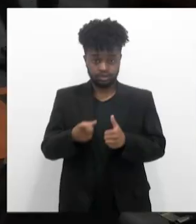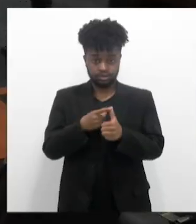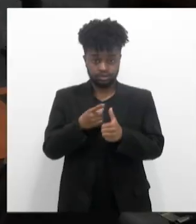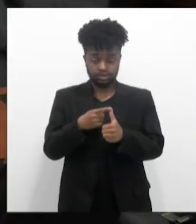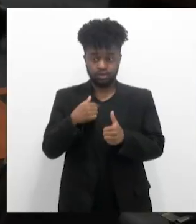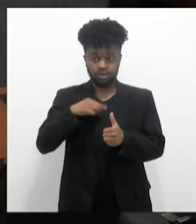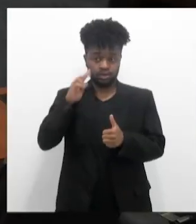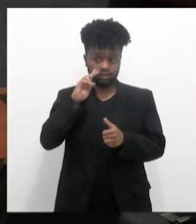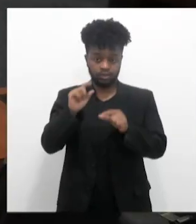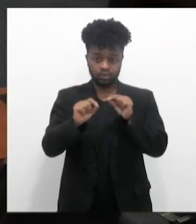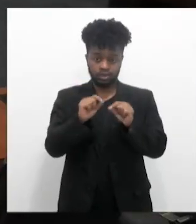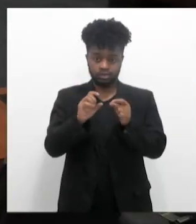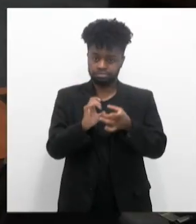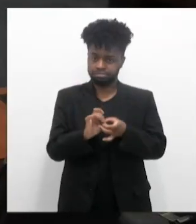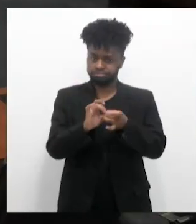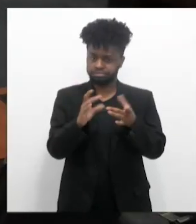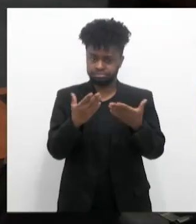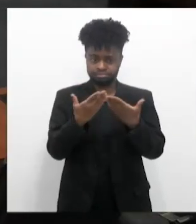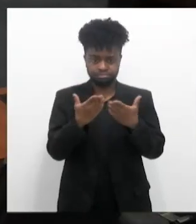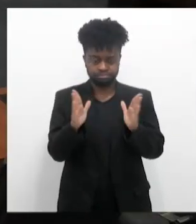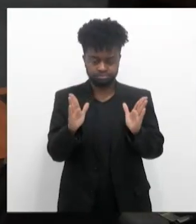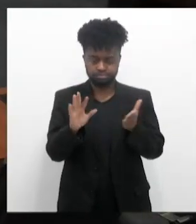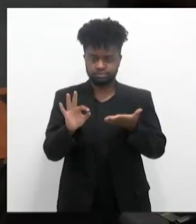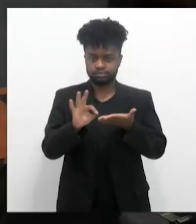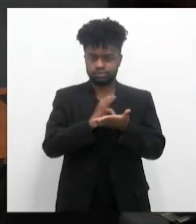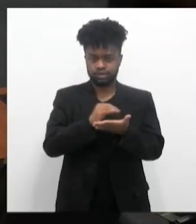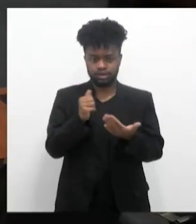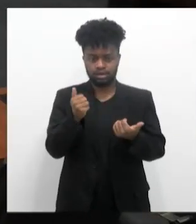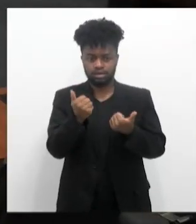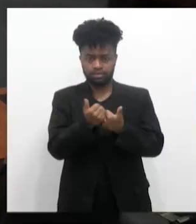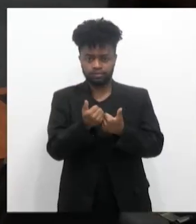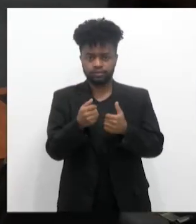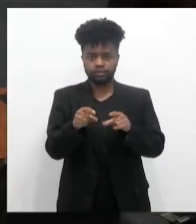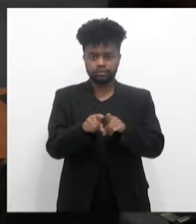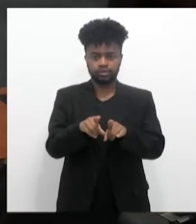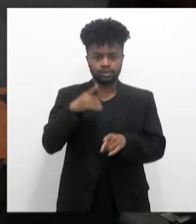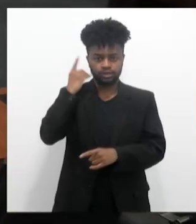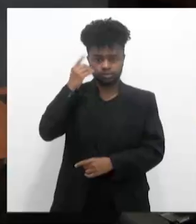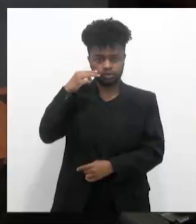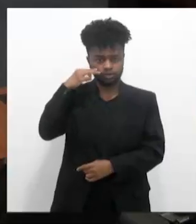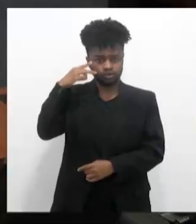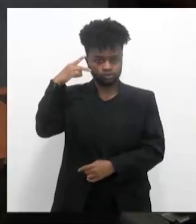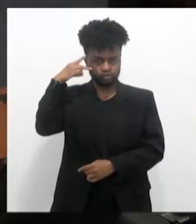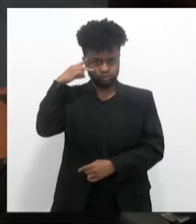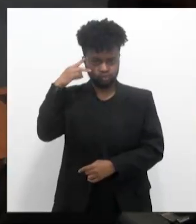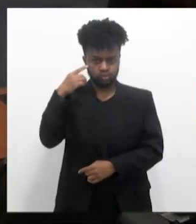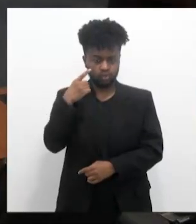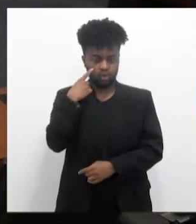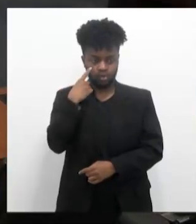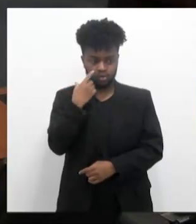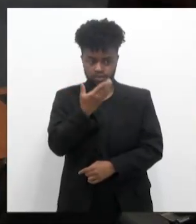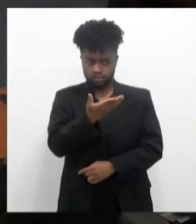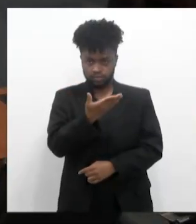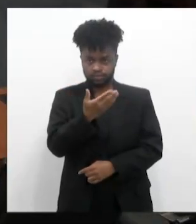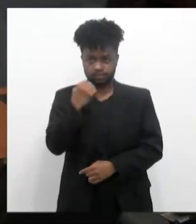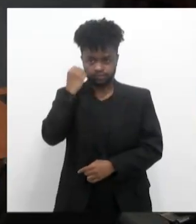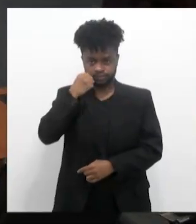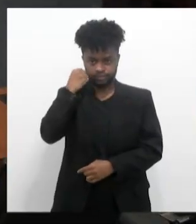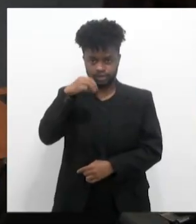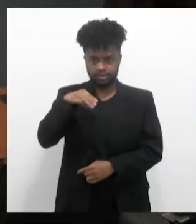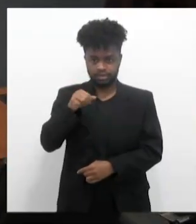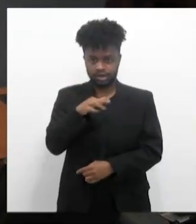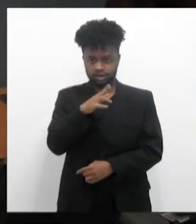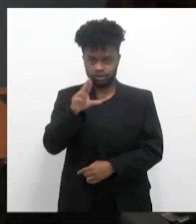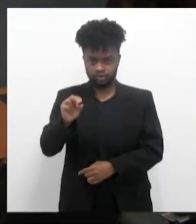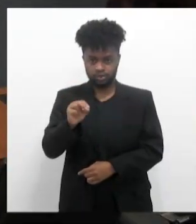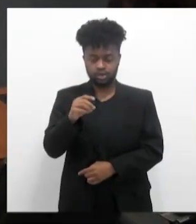que está aberta a coautoria, e inclusive a deputada Tia Ju, viu, senador Marquinho? A deputada Tia Ju,